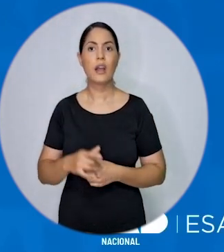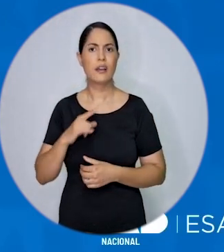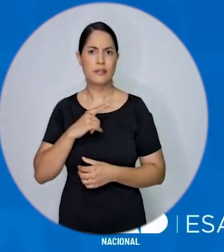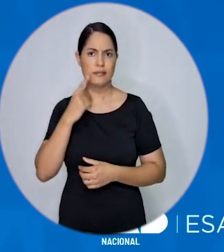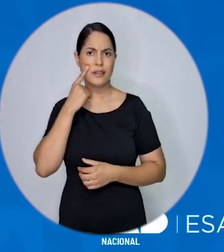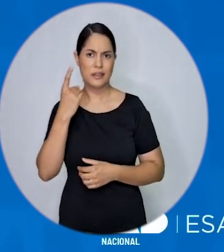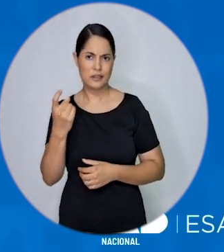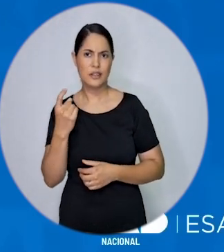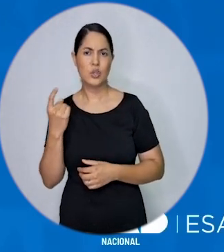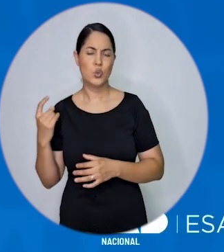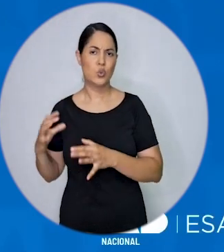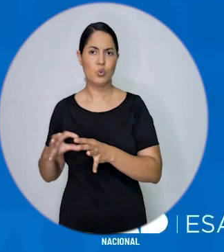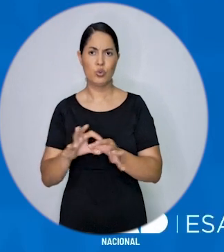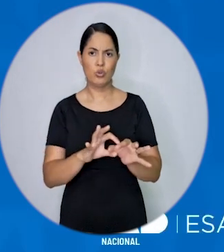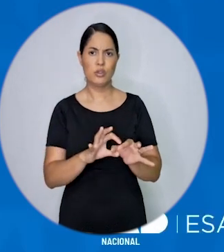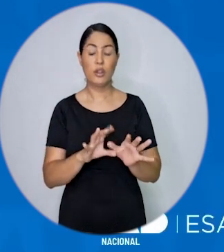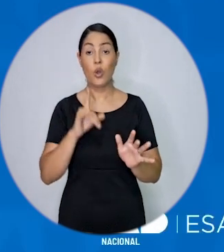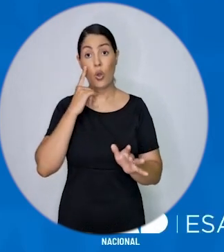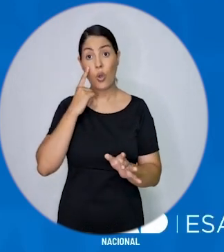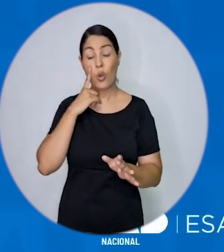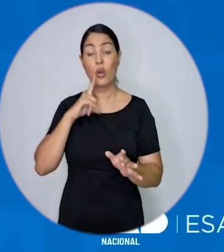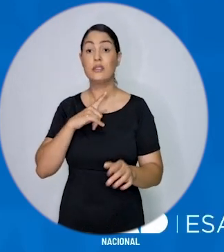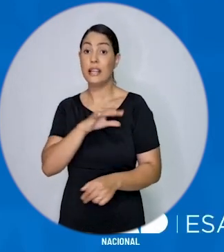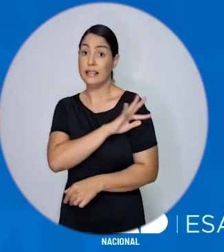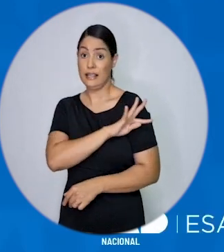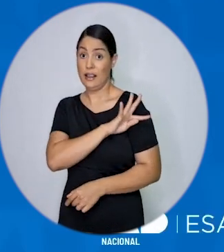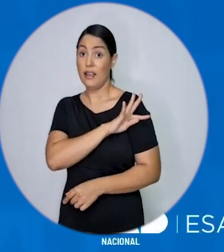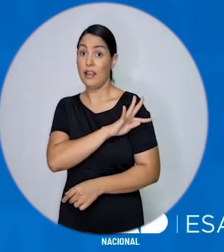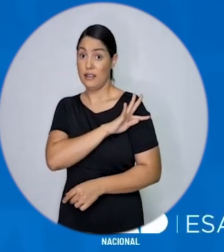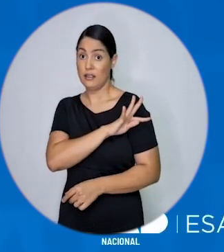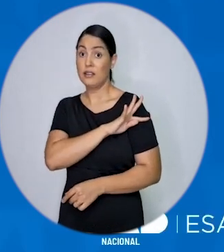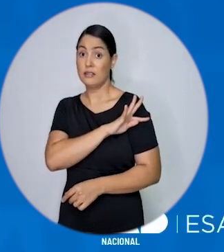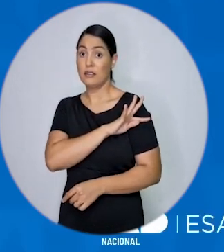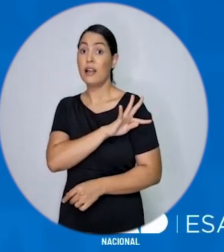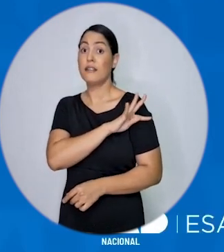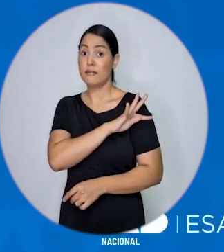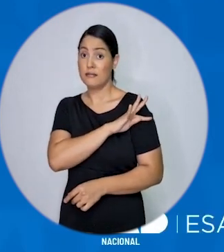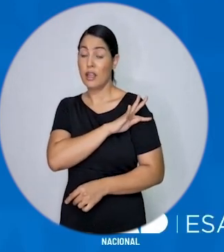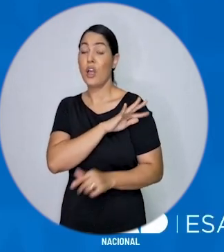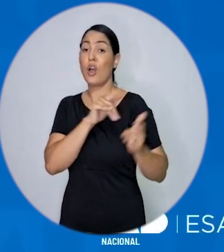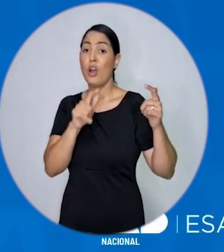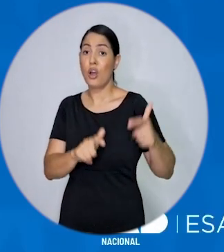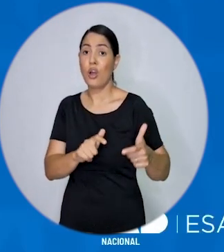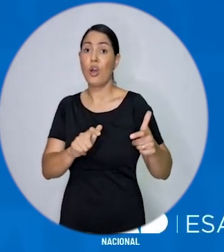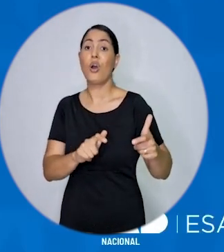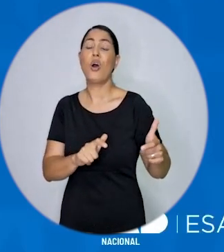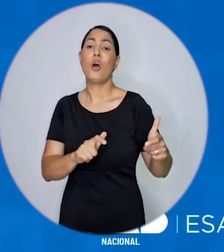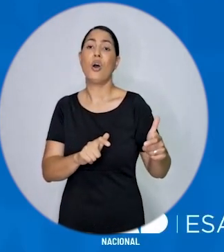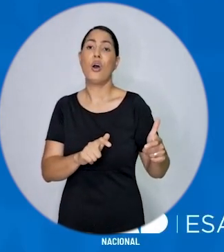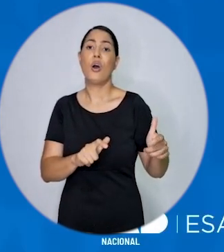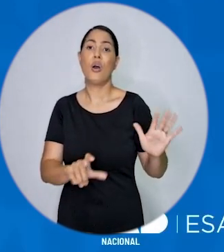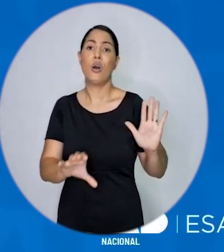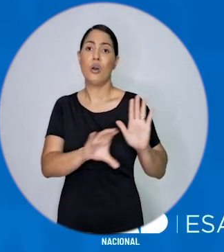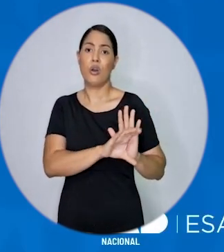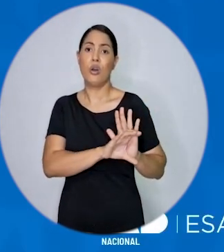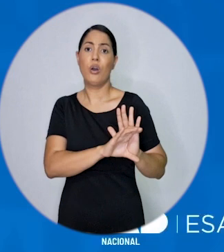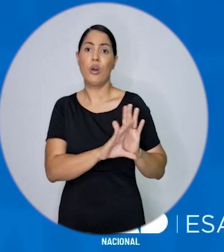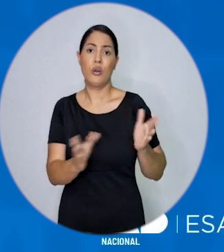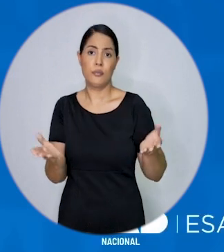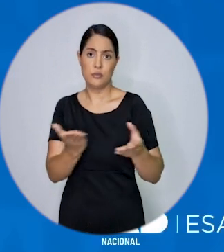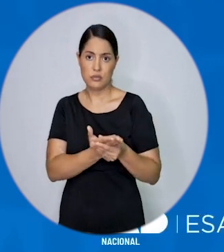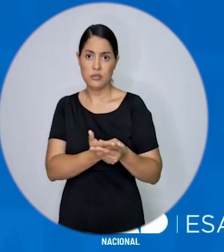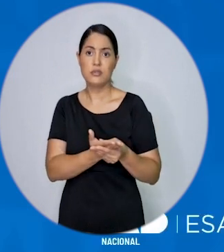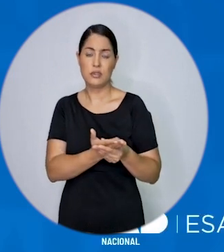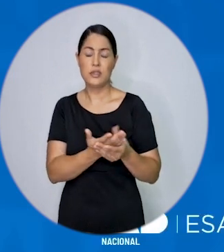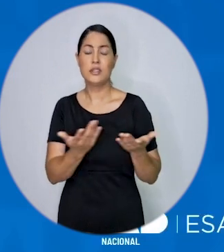a importância como não só de aplicar técnicas que tem no Código de Processo Civil fora do inventário